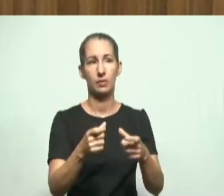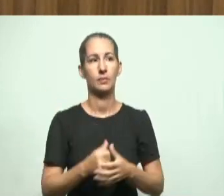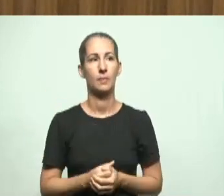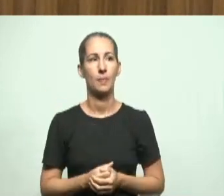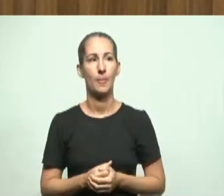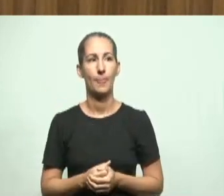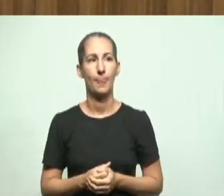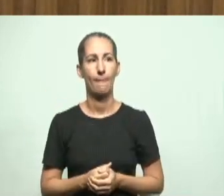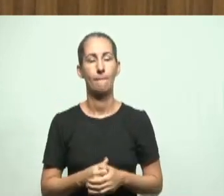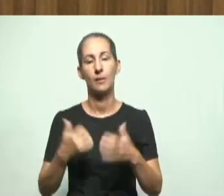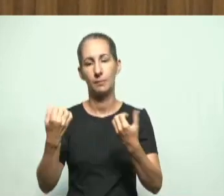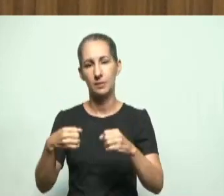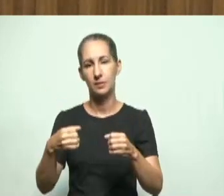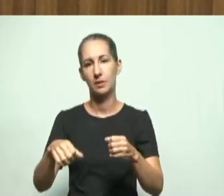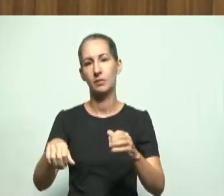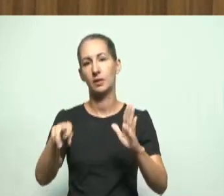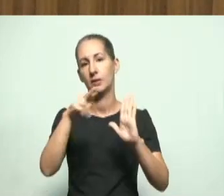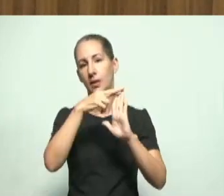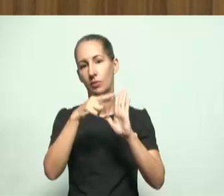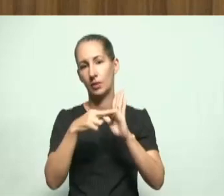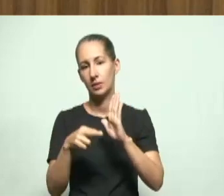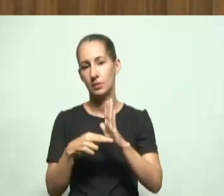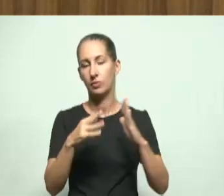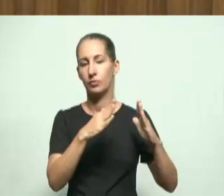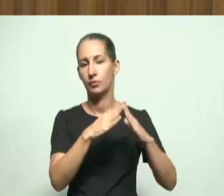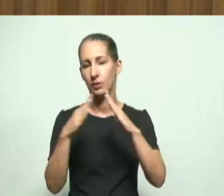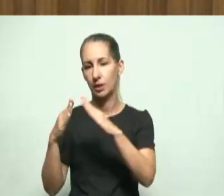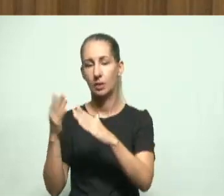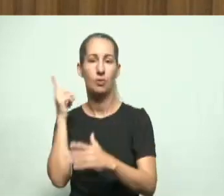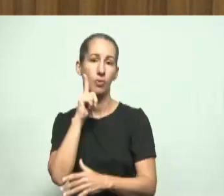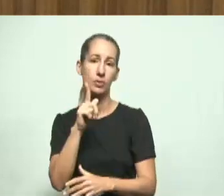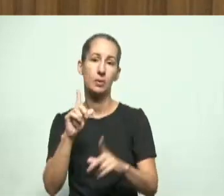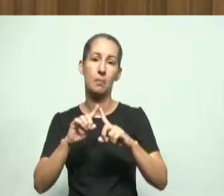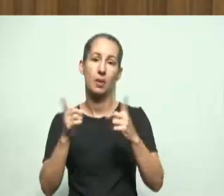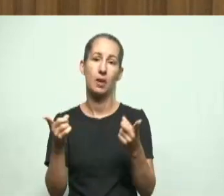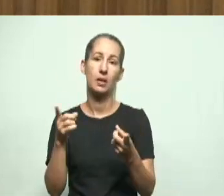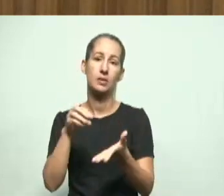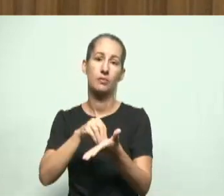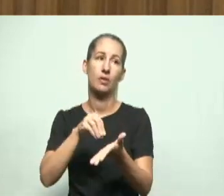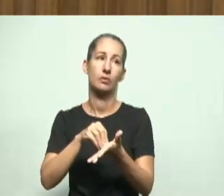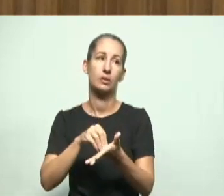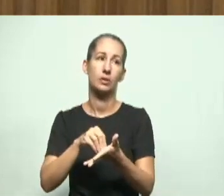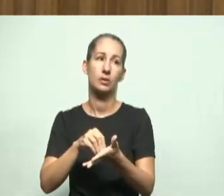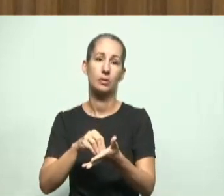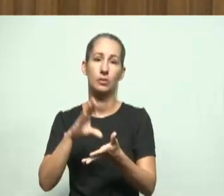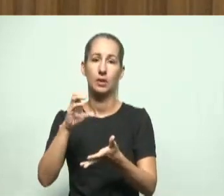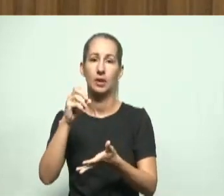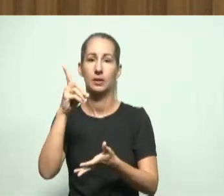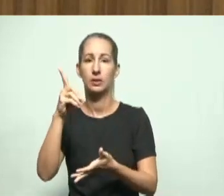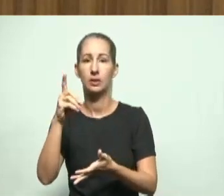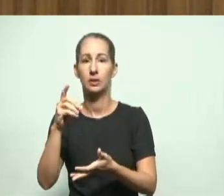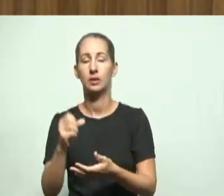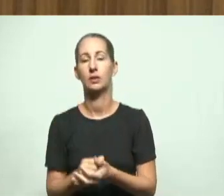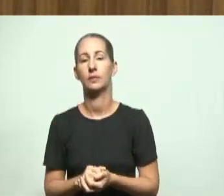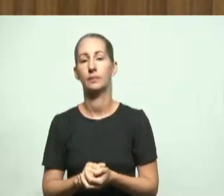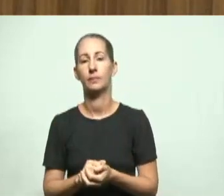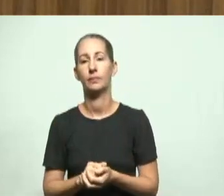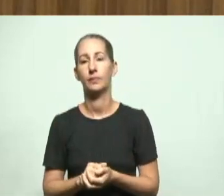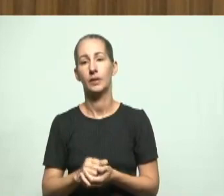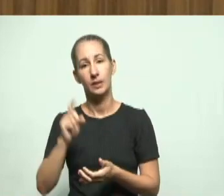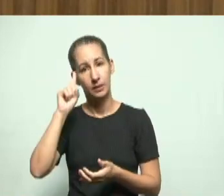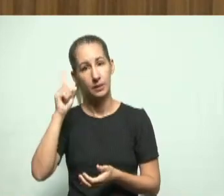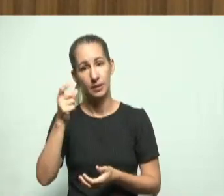isso, precisava da regulação fundiária. Conseguimos! Mas aí falta o Cade Único. Aí se 17 abrir